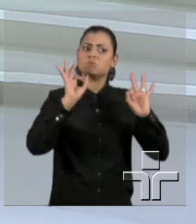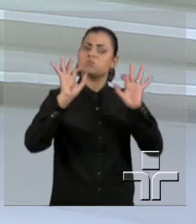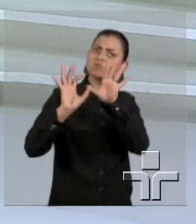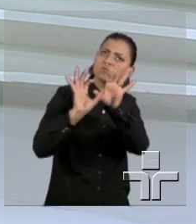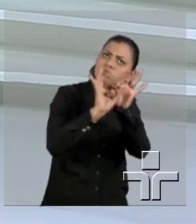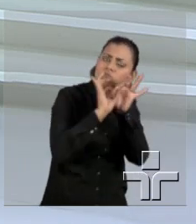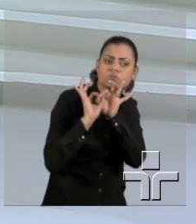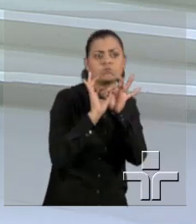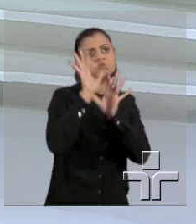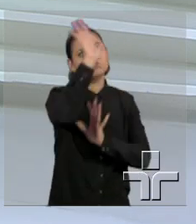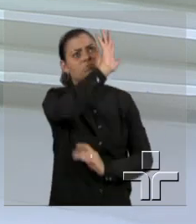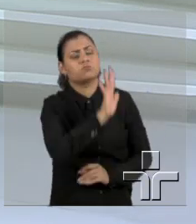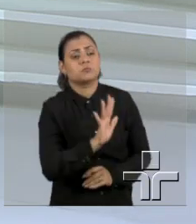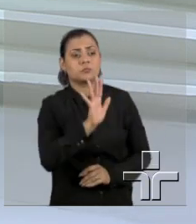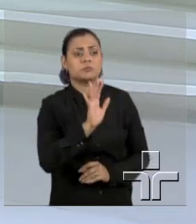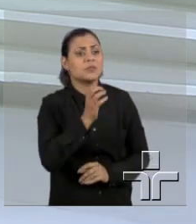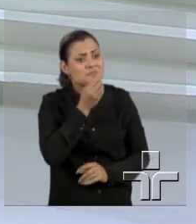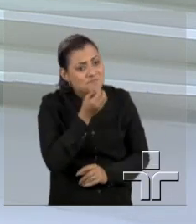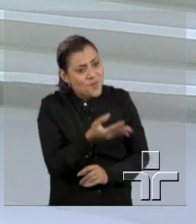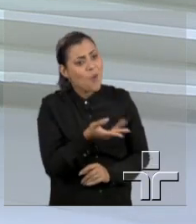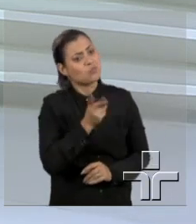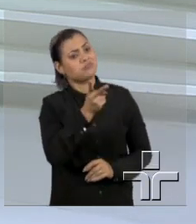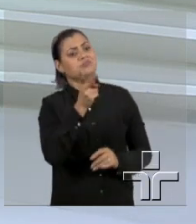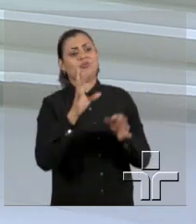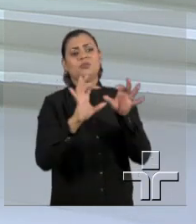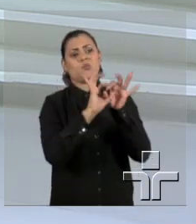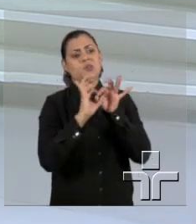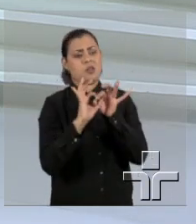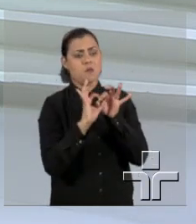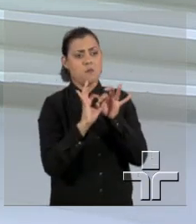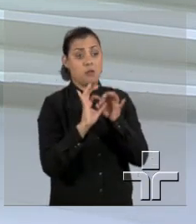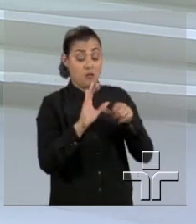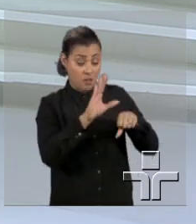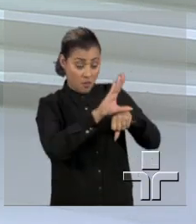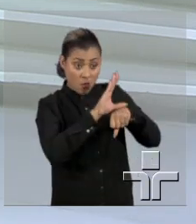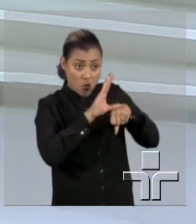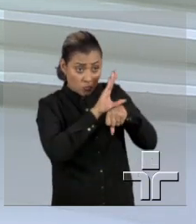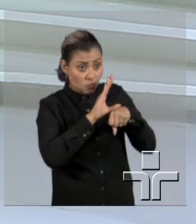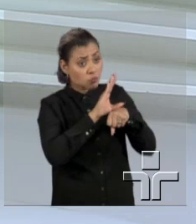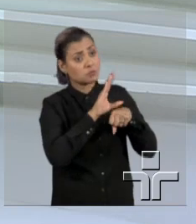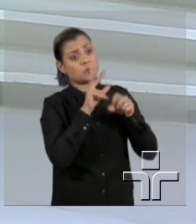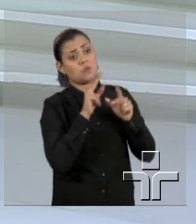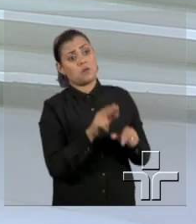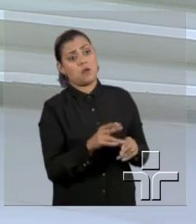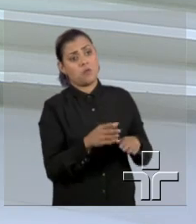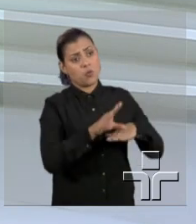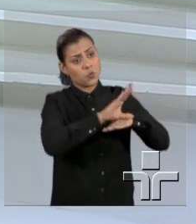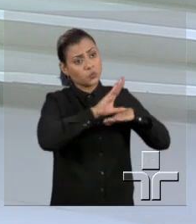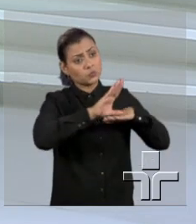unido. E que bom que seja assim. E a Constituição